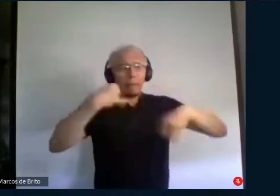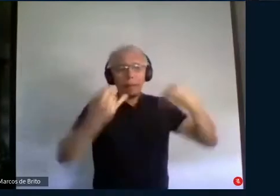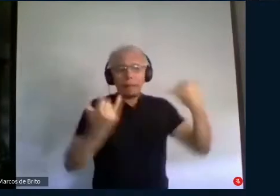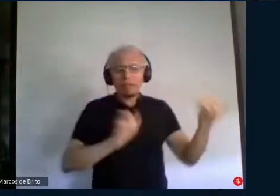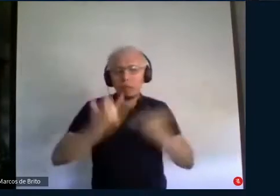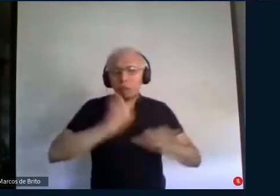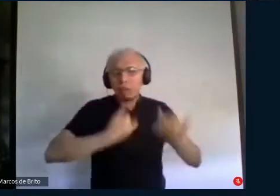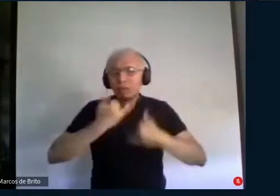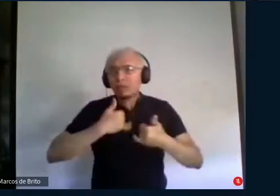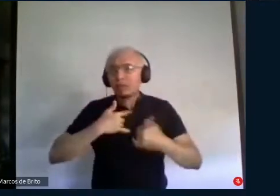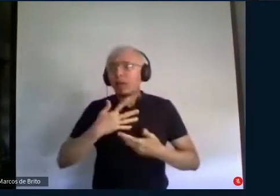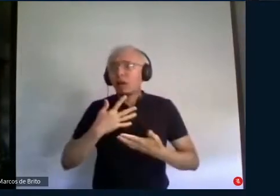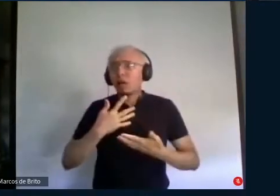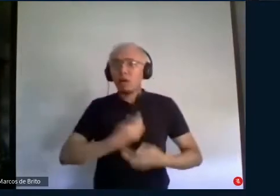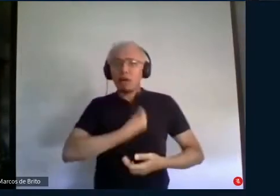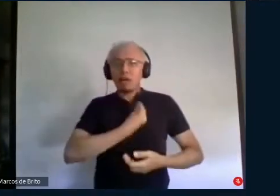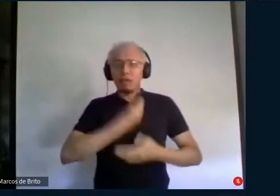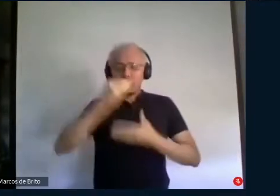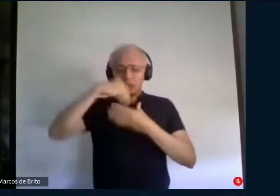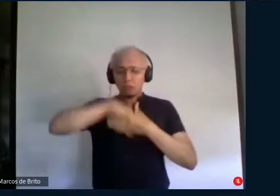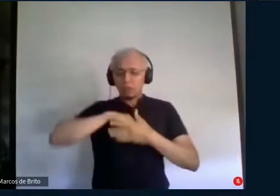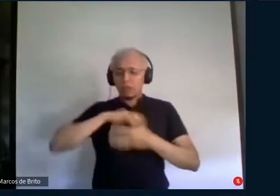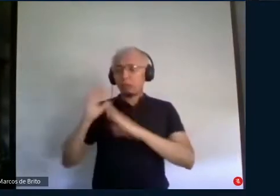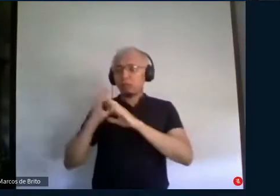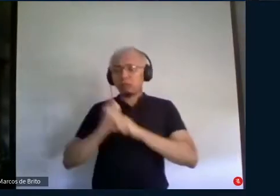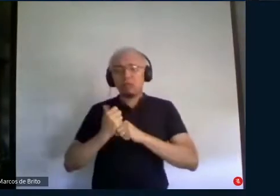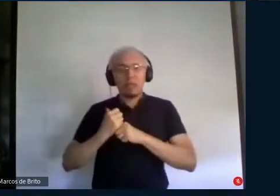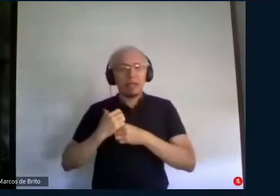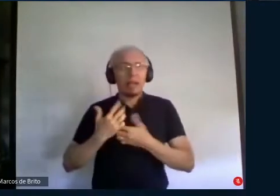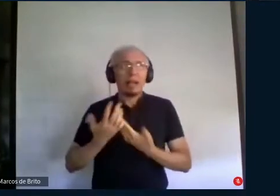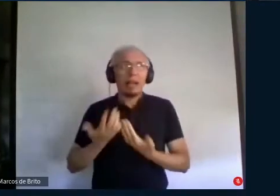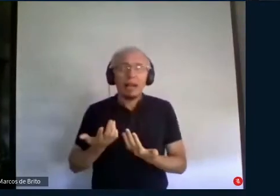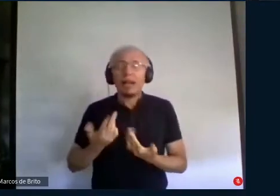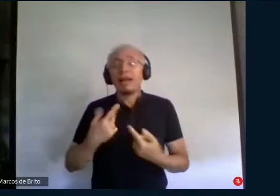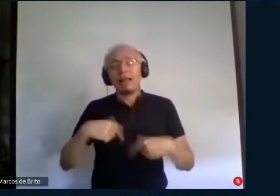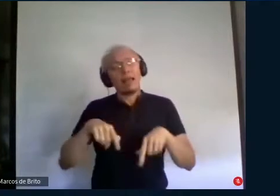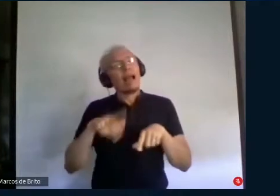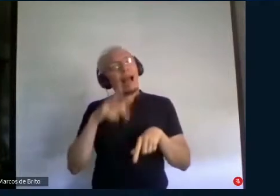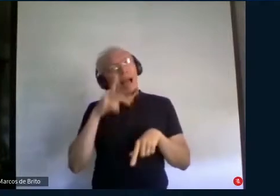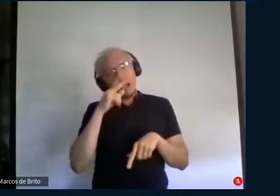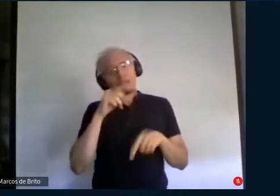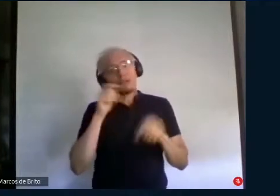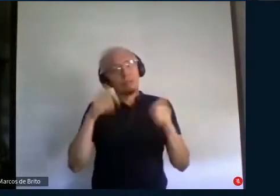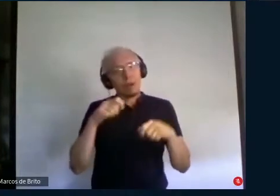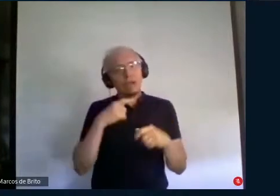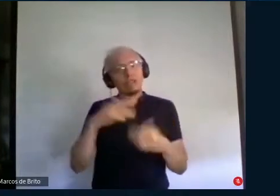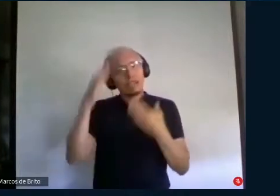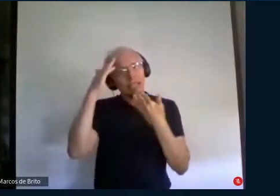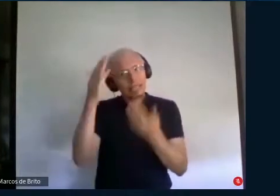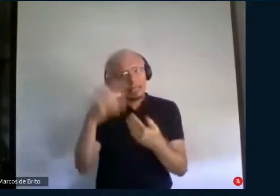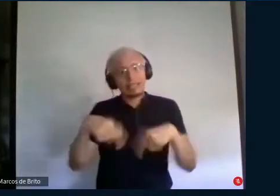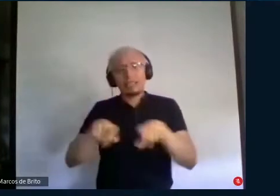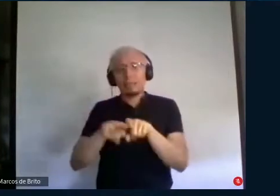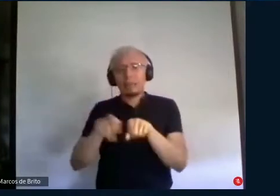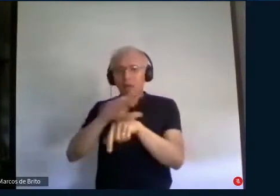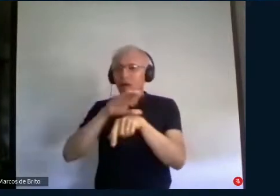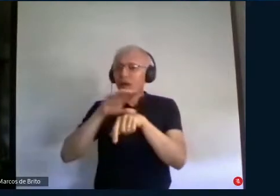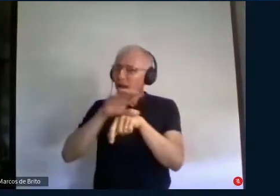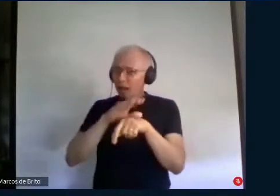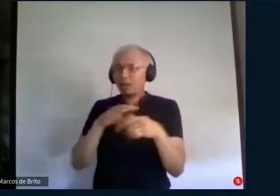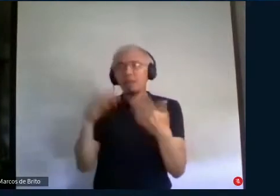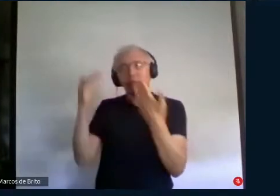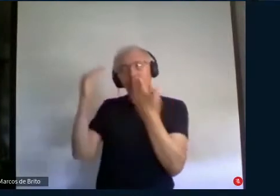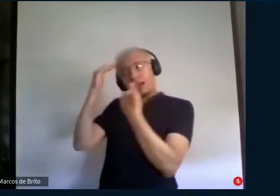na sua vida. Se não seria o caso de você também agradecer e dedicar ao CAS também esse trabalho, sabe? Eu acho que o